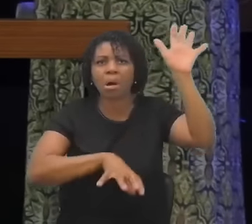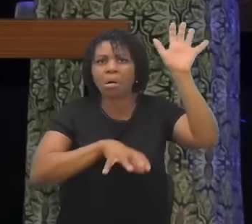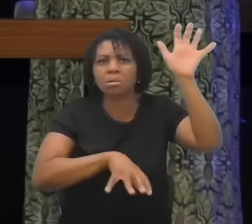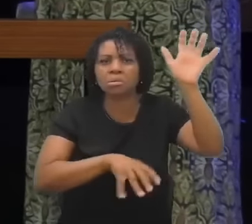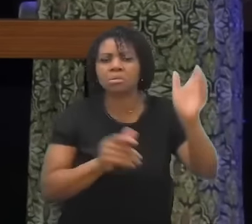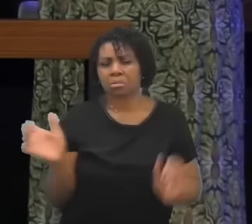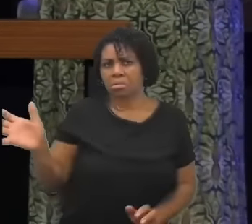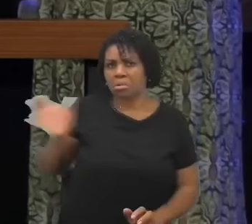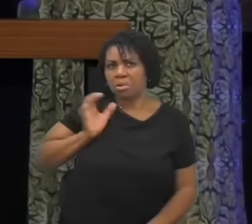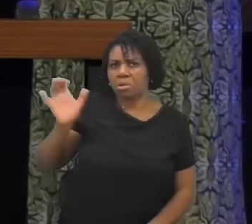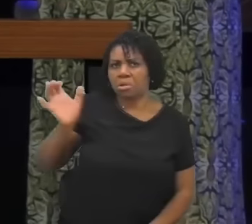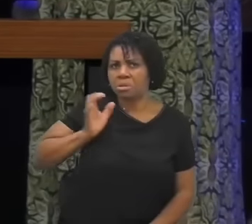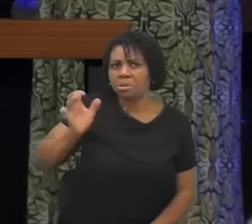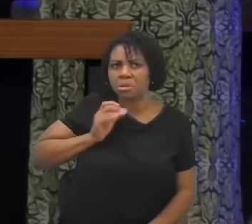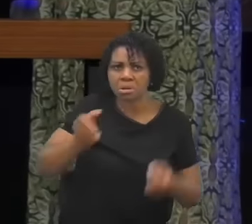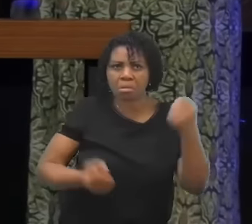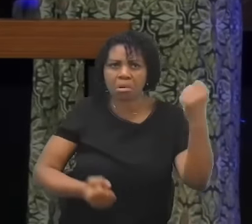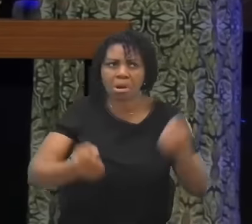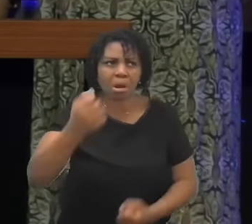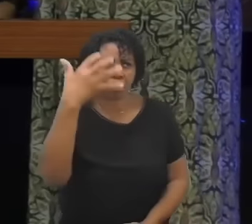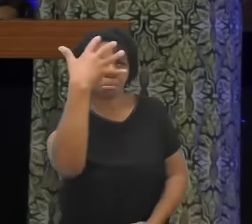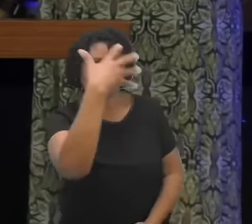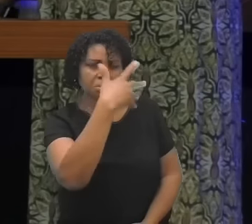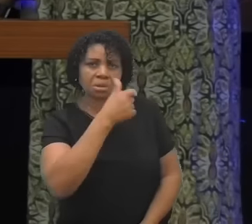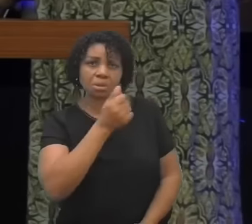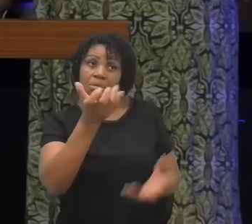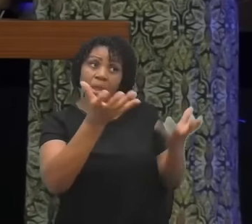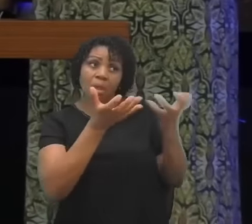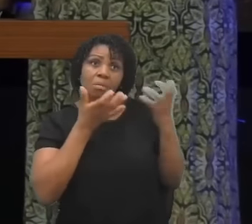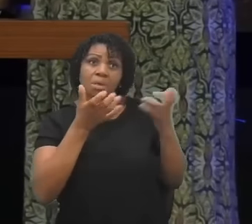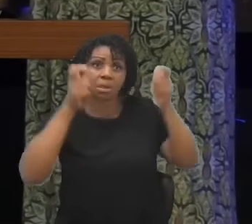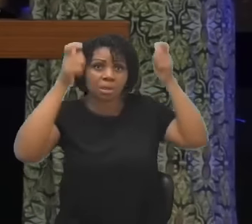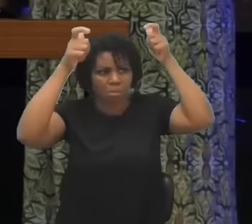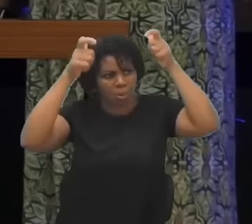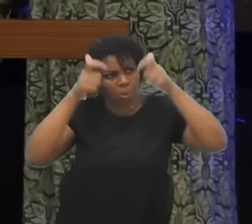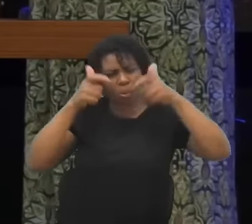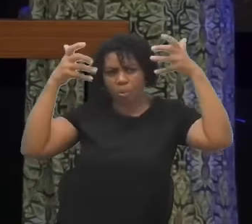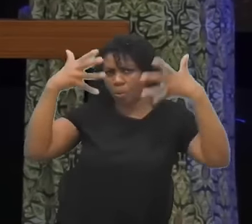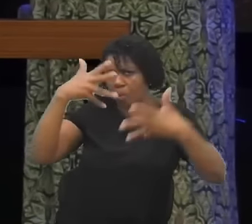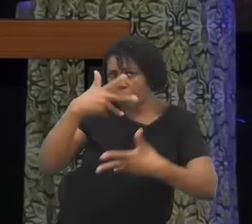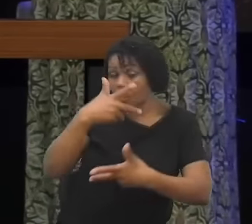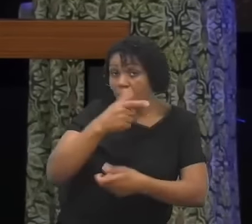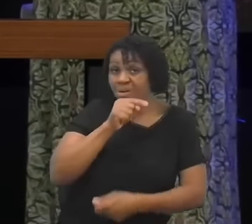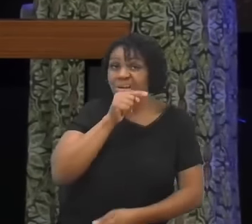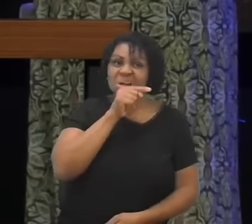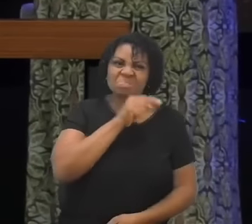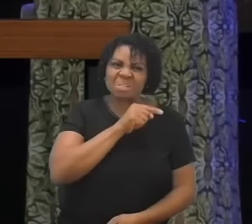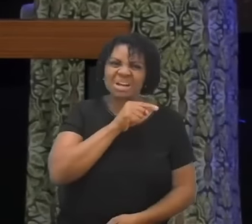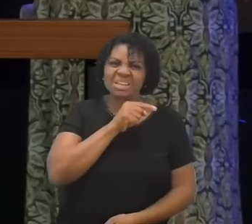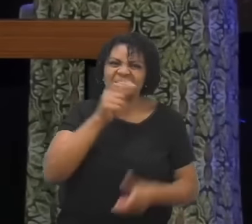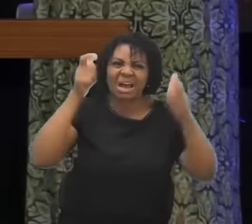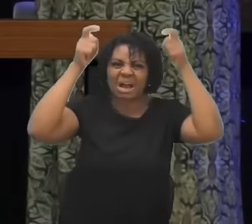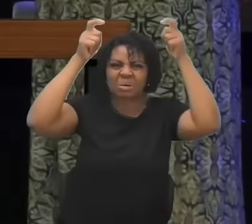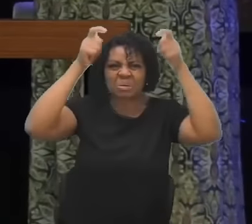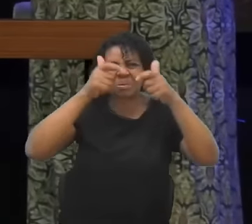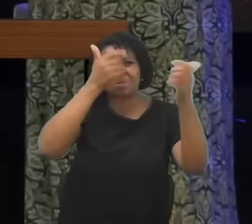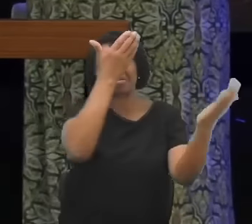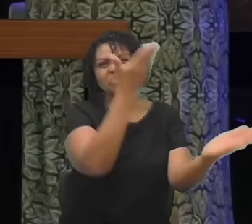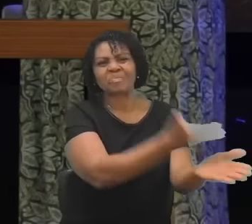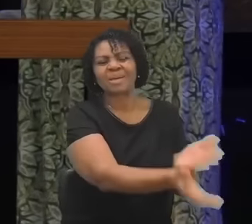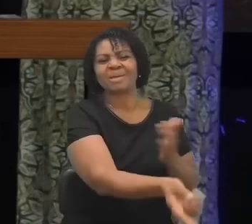dela. Eu queria ter um carro como dela. Eu queria ter uma coroa como a dela. Mas a coroa estava com dias